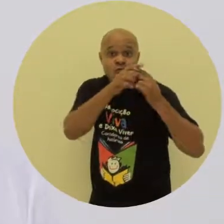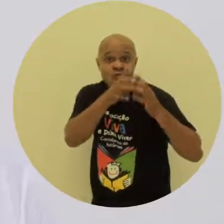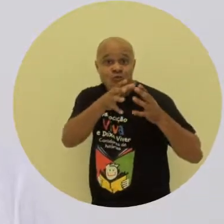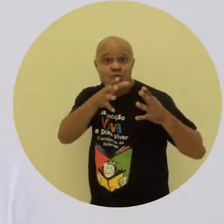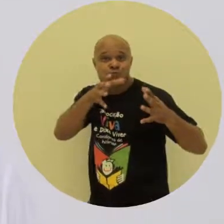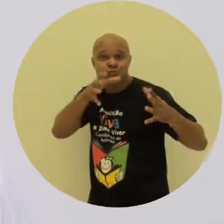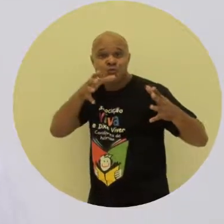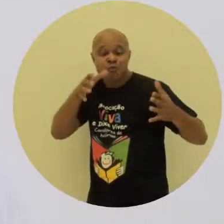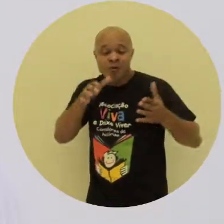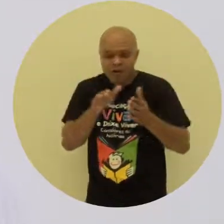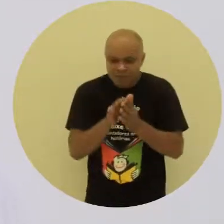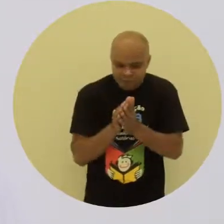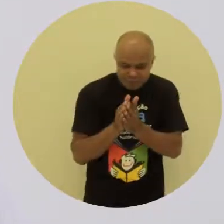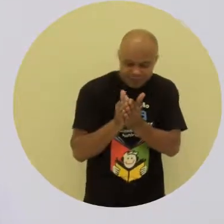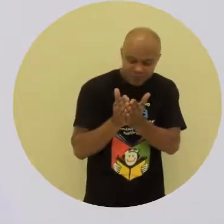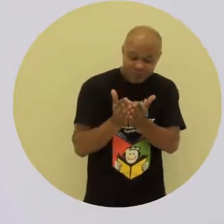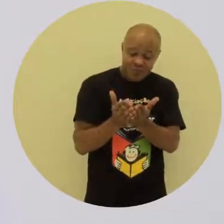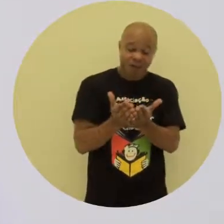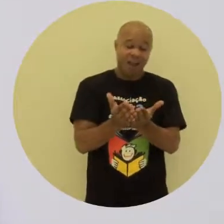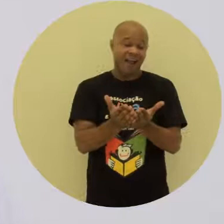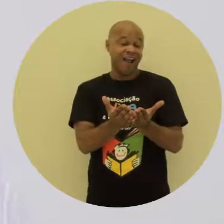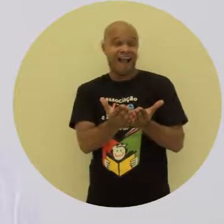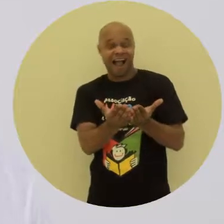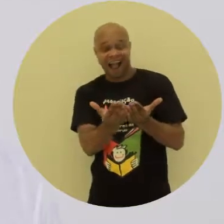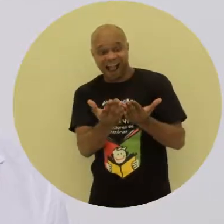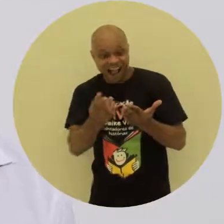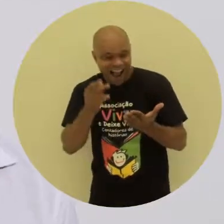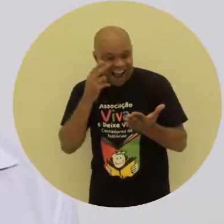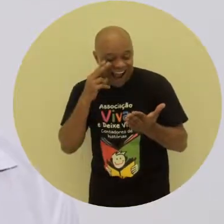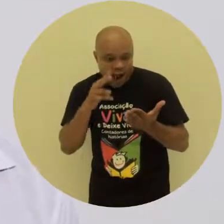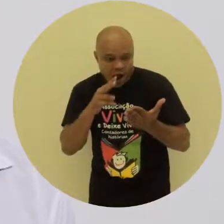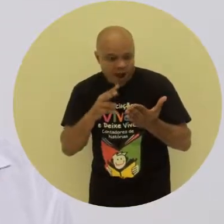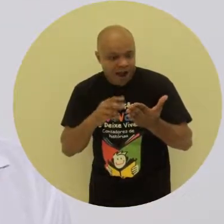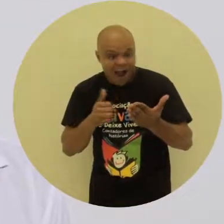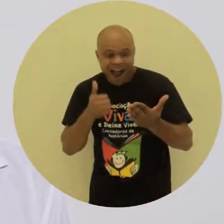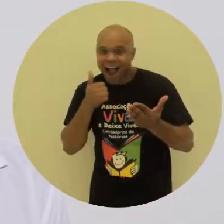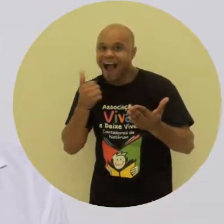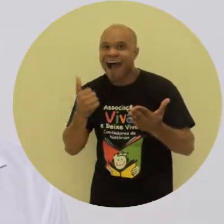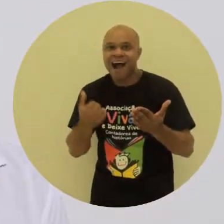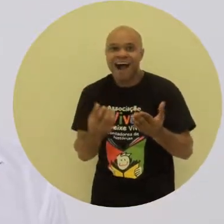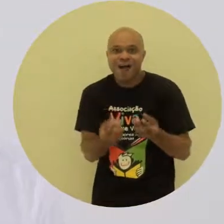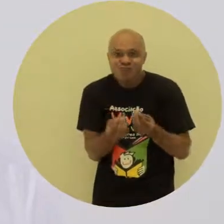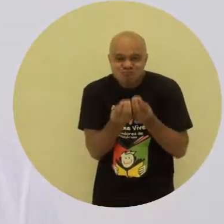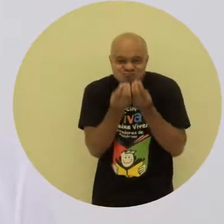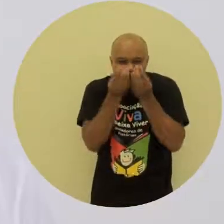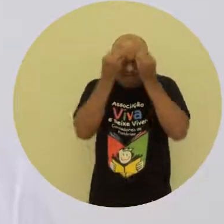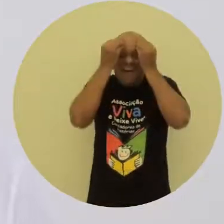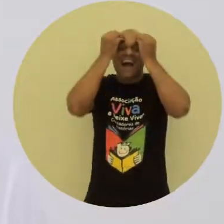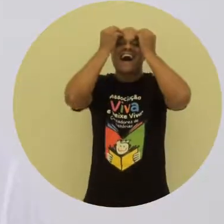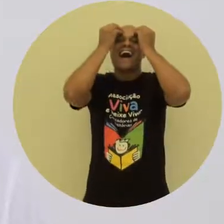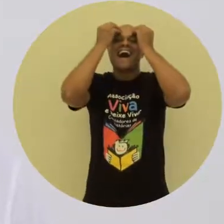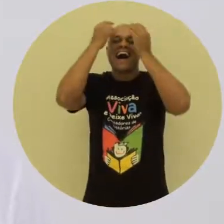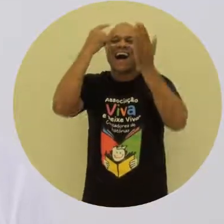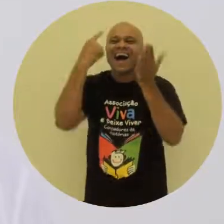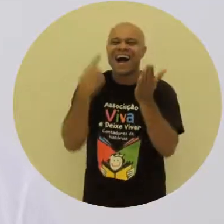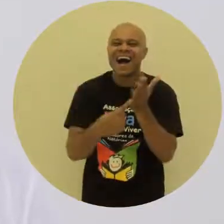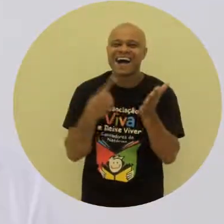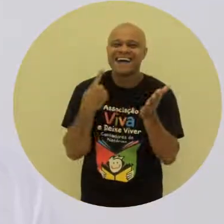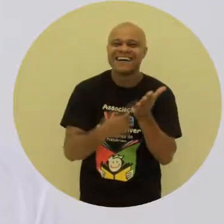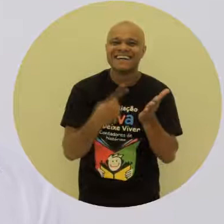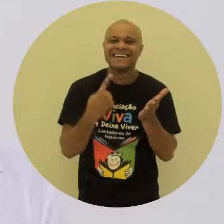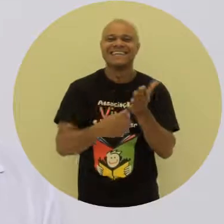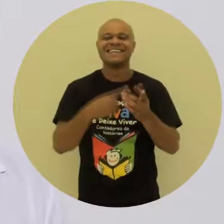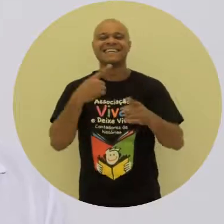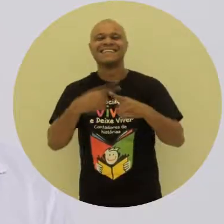também cada vez que eu abro um livro e me empodero para levar esse conteúdo para a criança. O comprometimento também está ligado